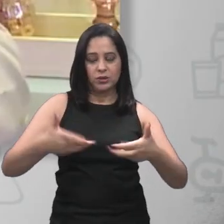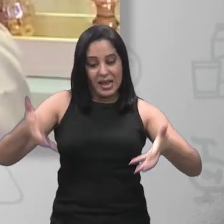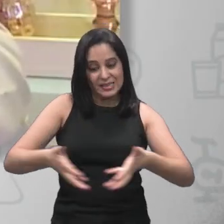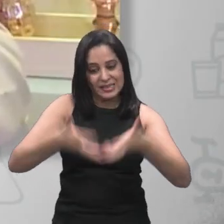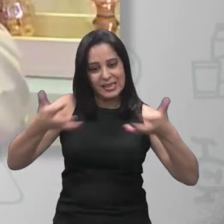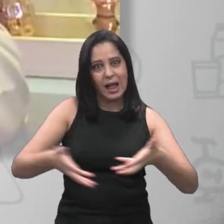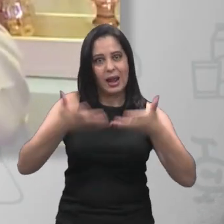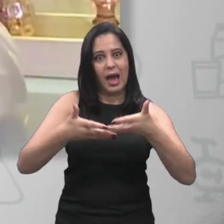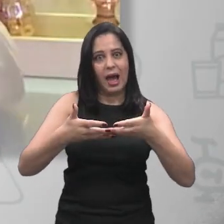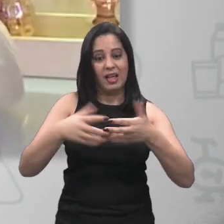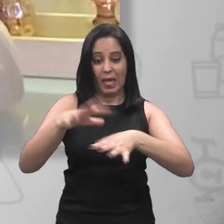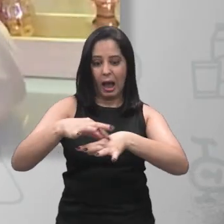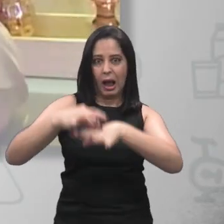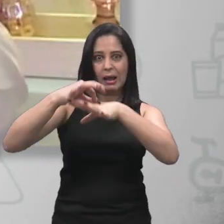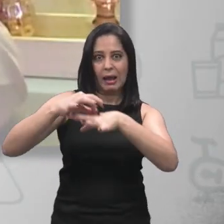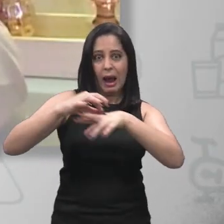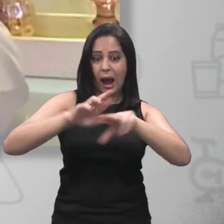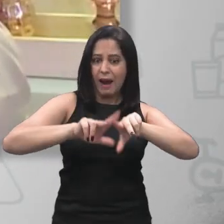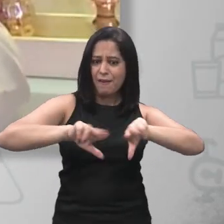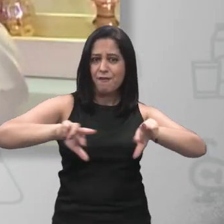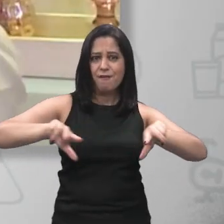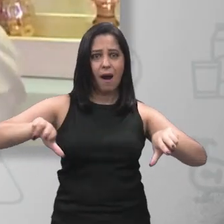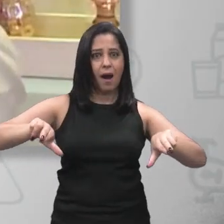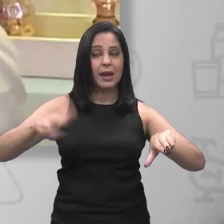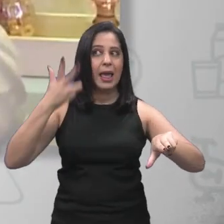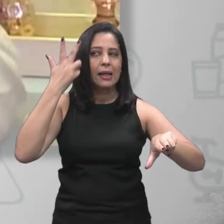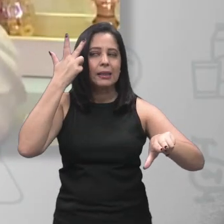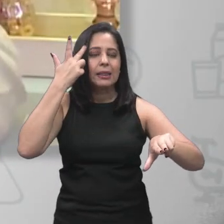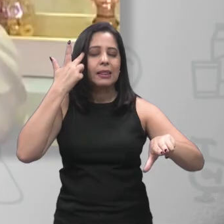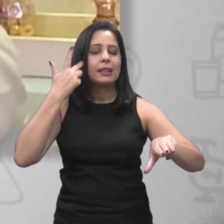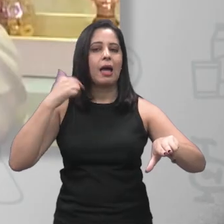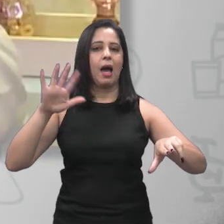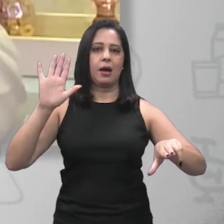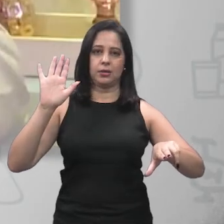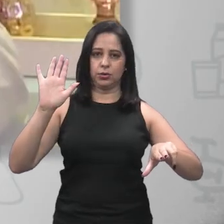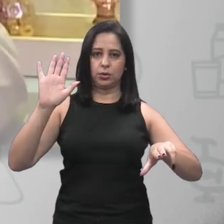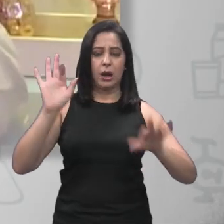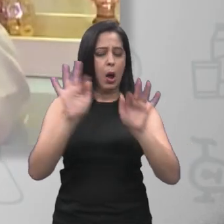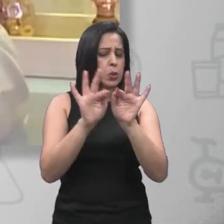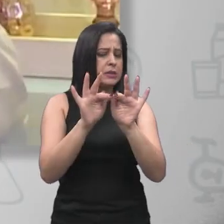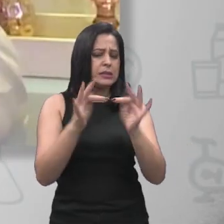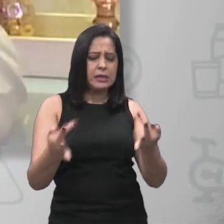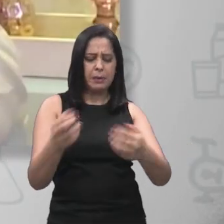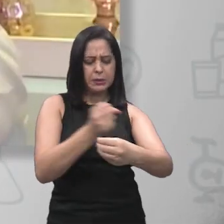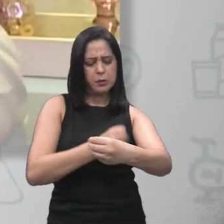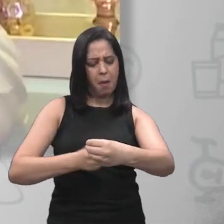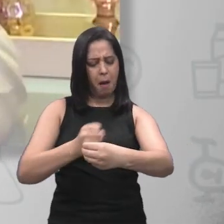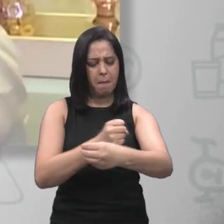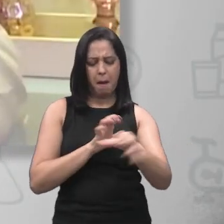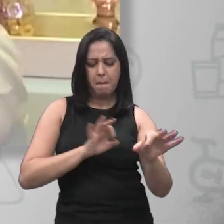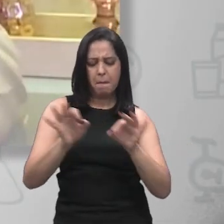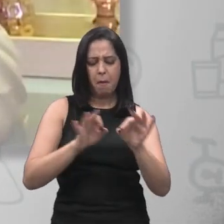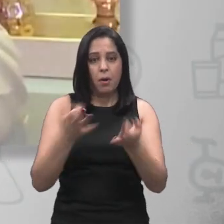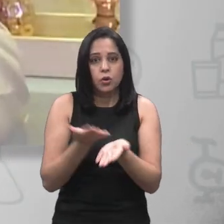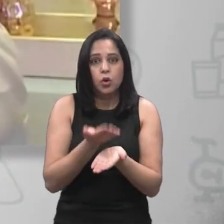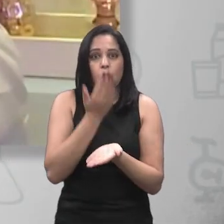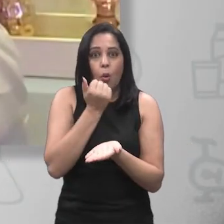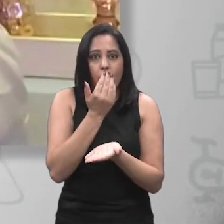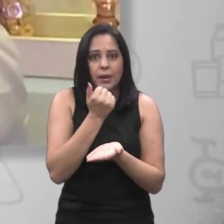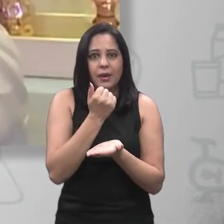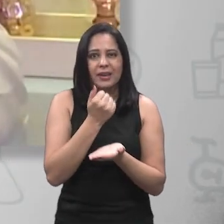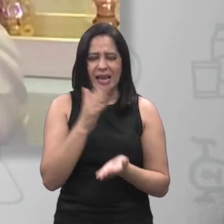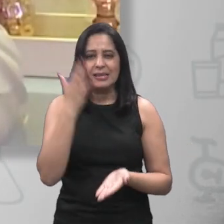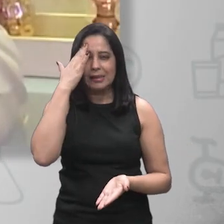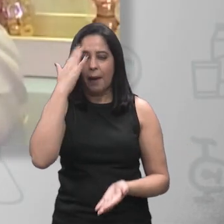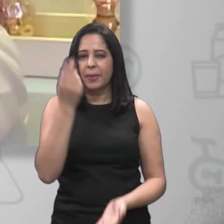verduras, proteínas, da forma mais natural possível, da forma mais simples possível. Muita gente fala